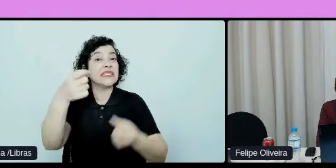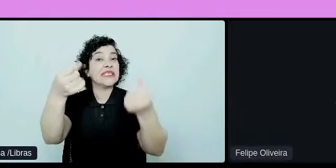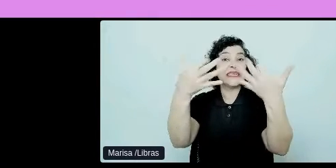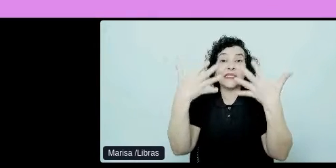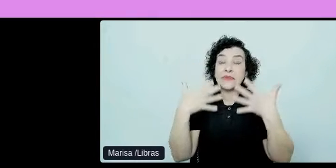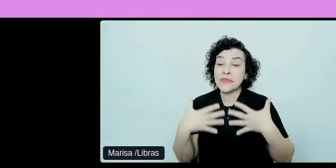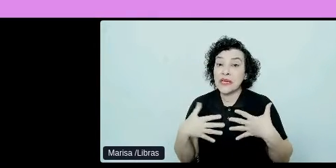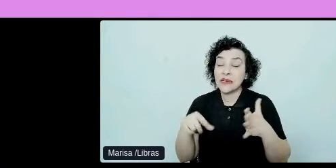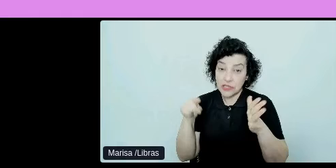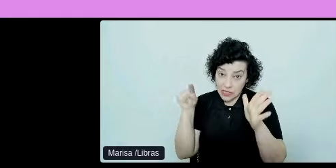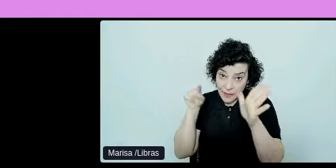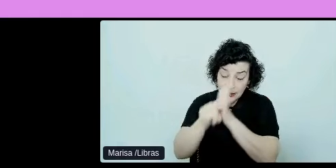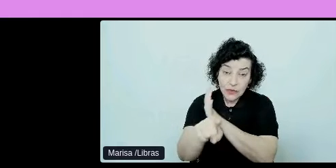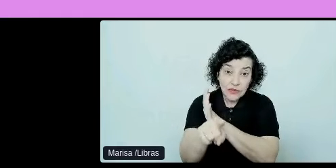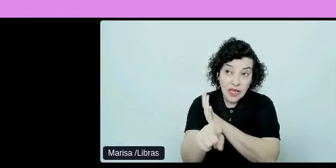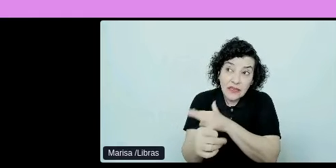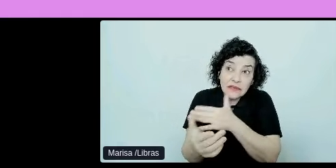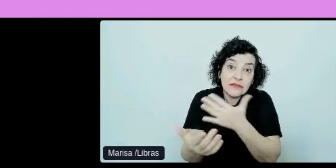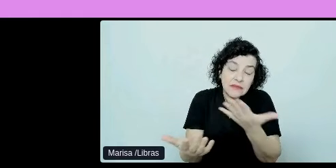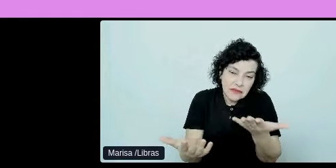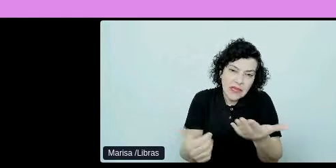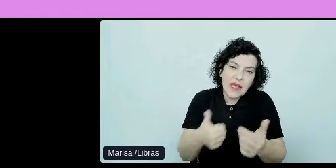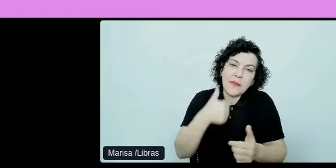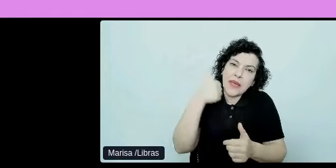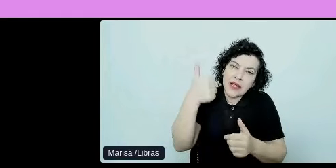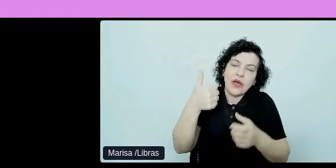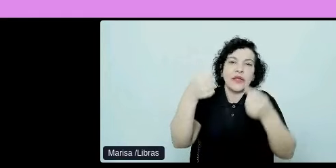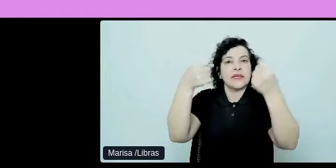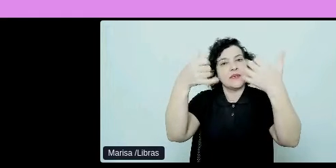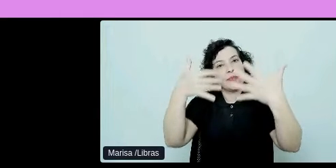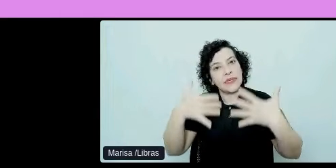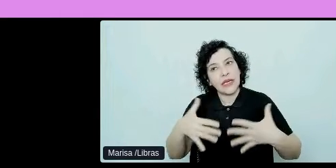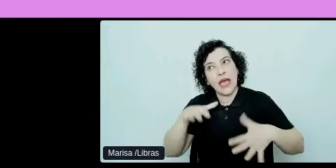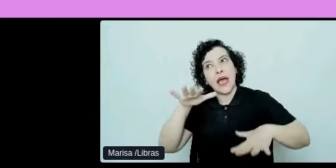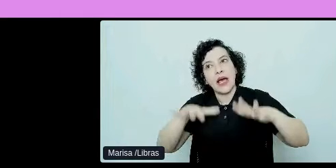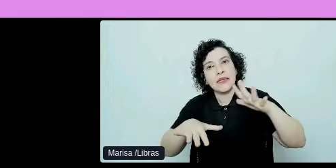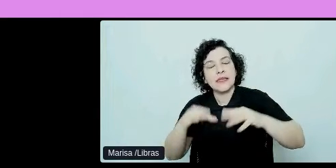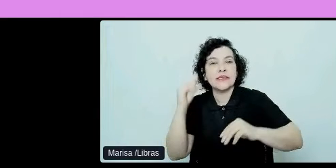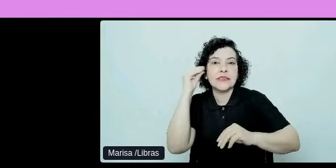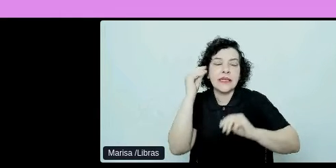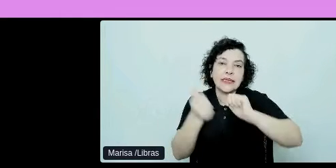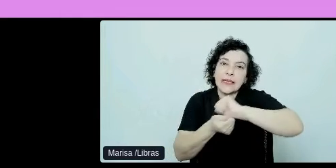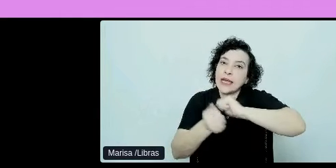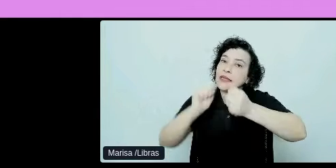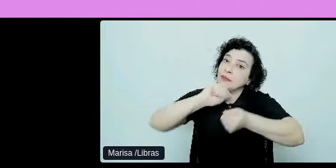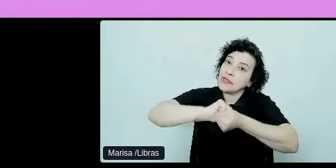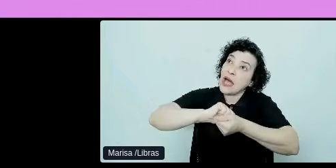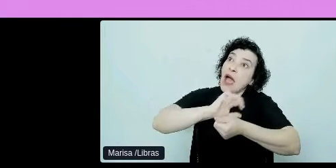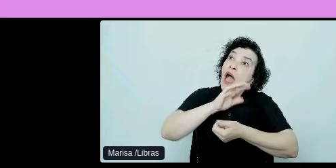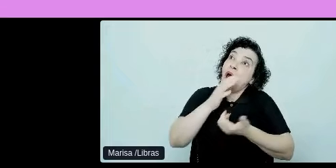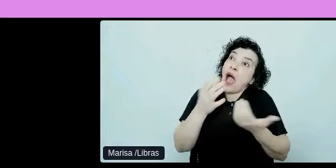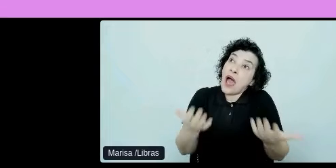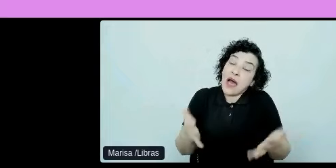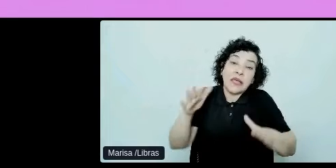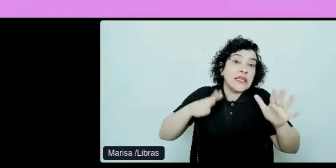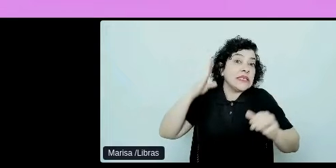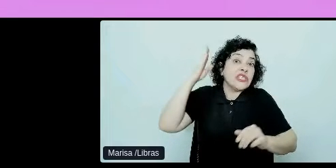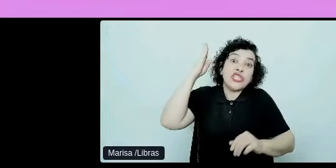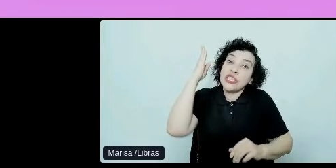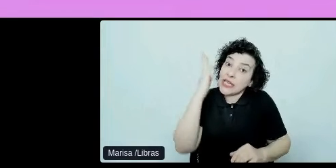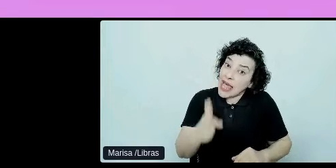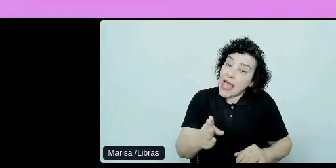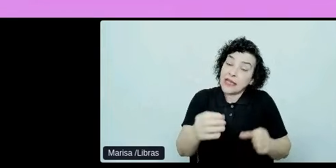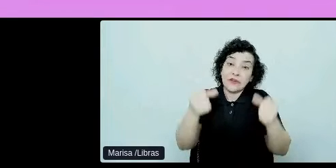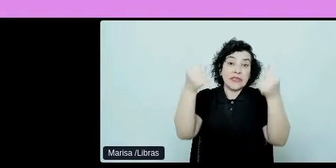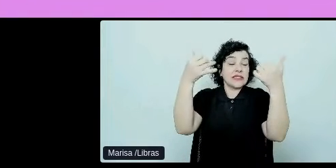está perguntando, é mais fácil explicar, usar outras palavras, tentar ser bastante direto para o que você realmente quer